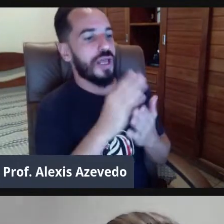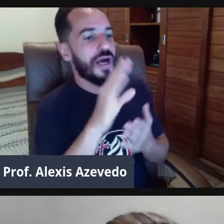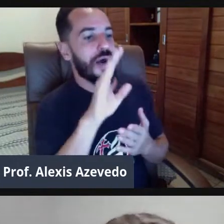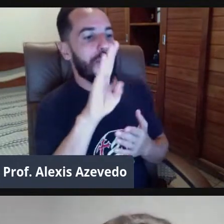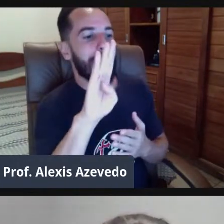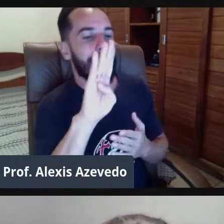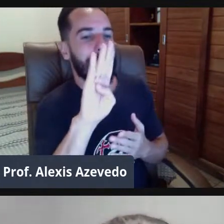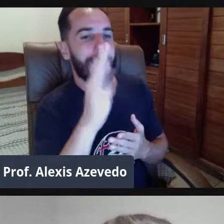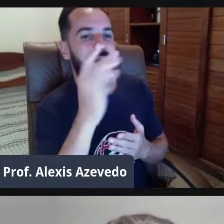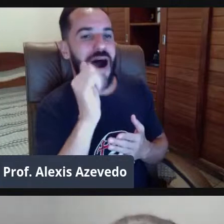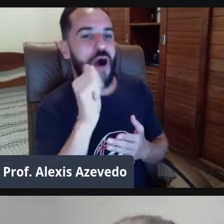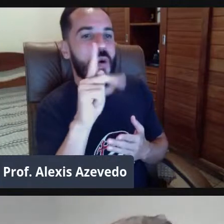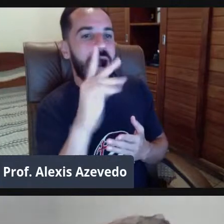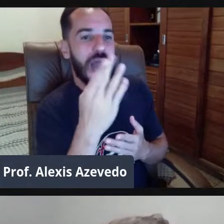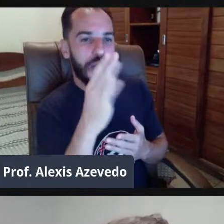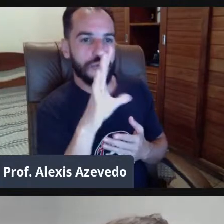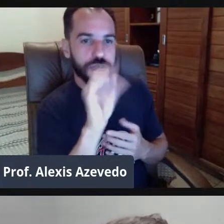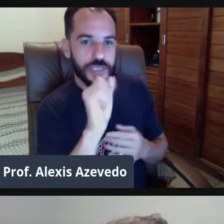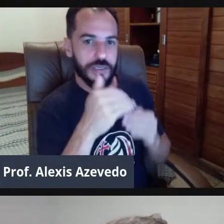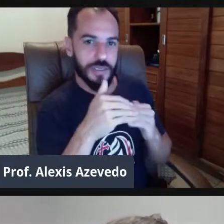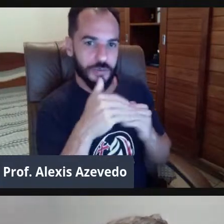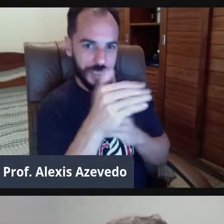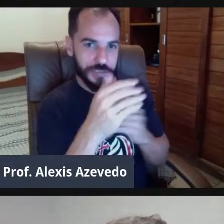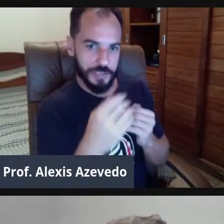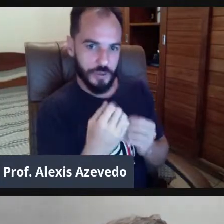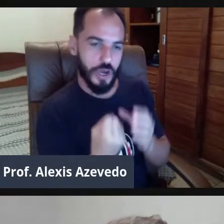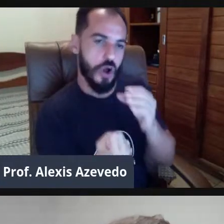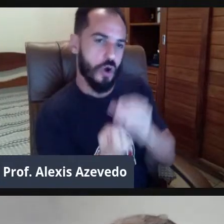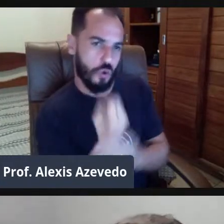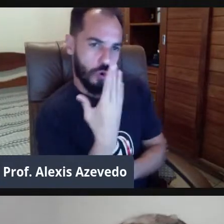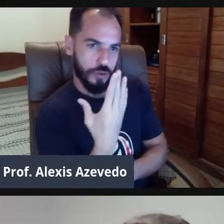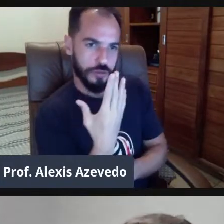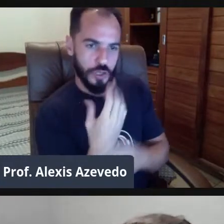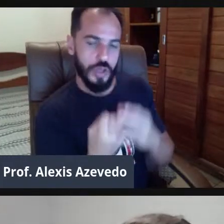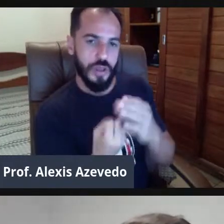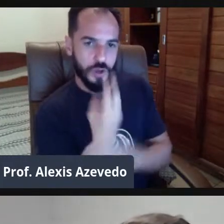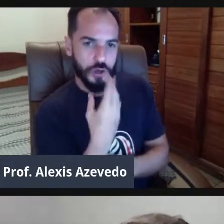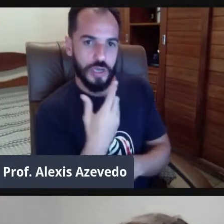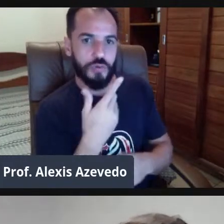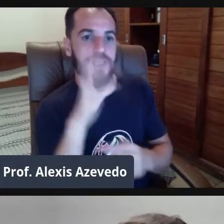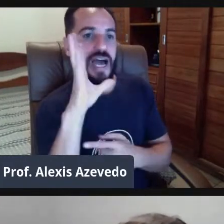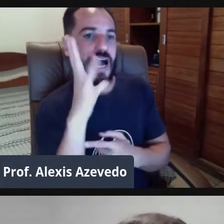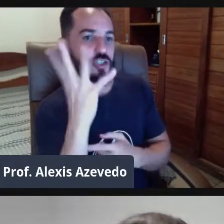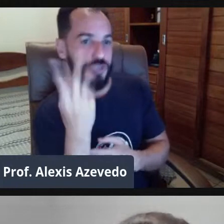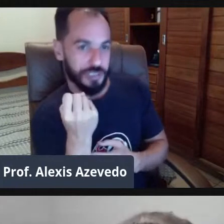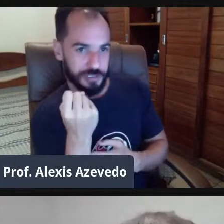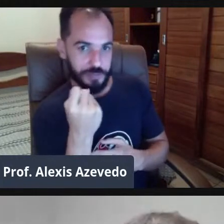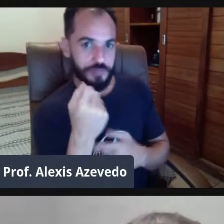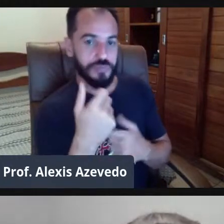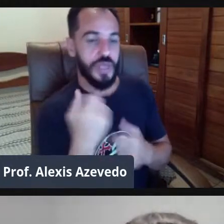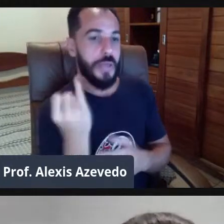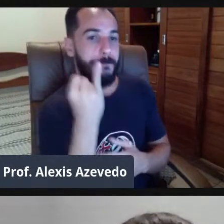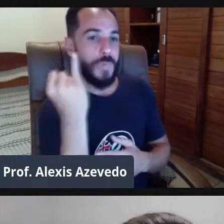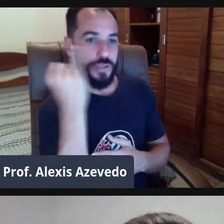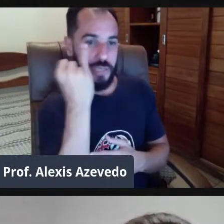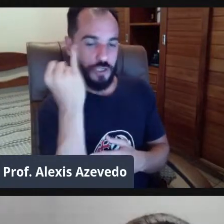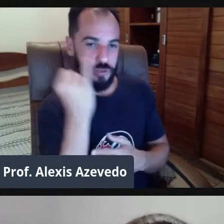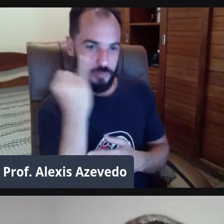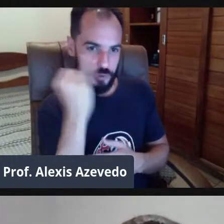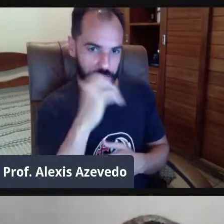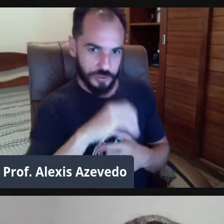entanto, surgiu lá, um lugar, né, talvez um lugar menos propício, surge